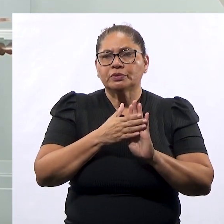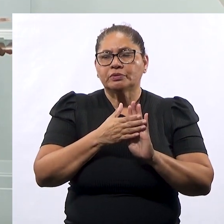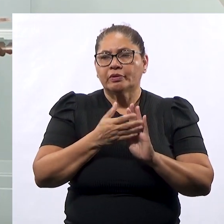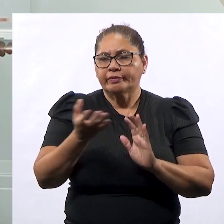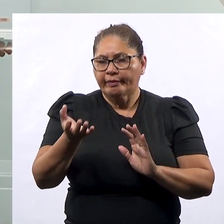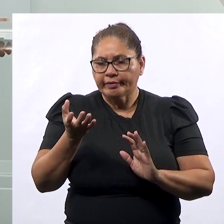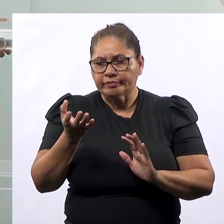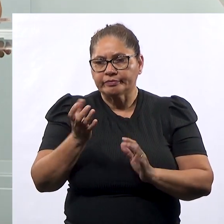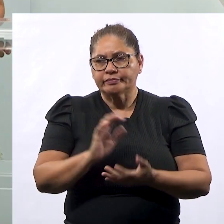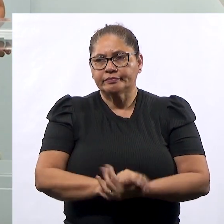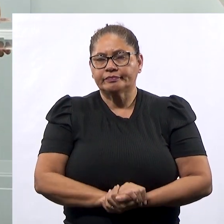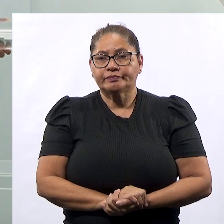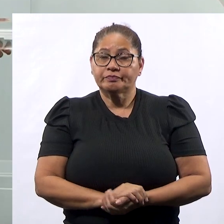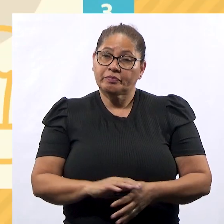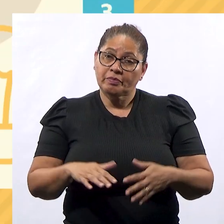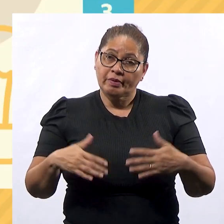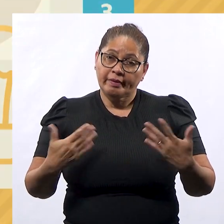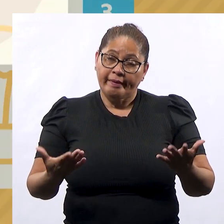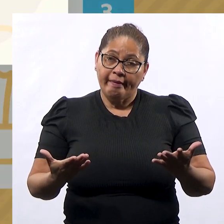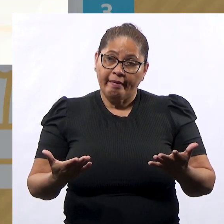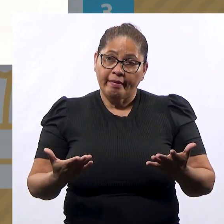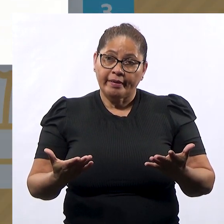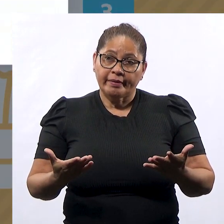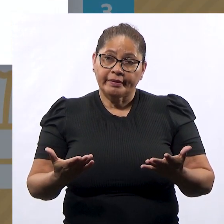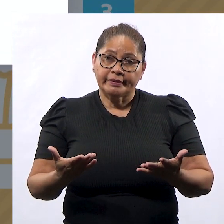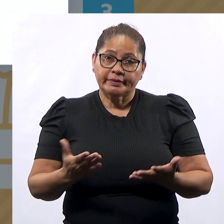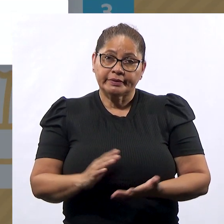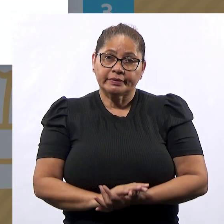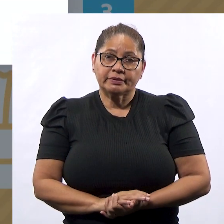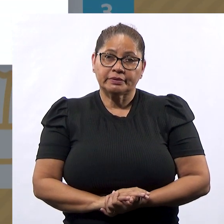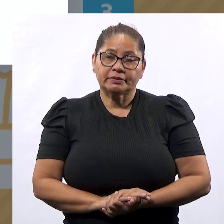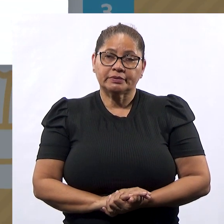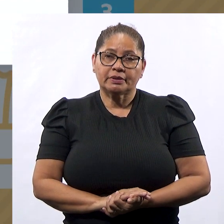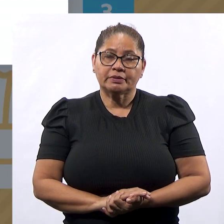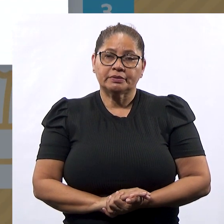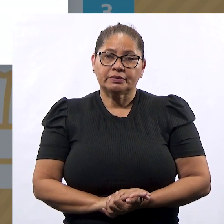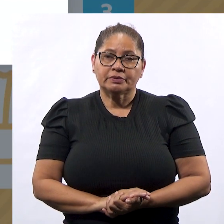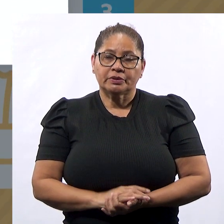nós intencionamos. Bom, além